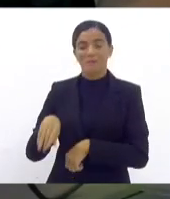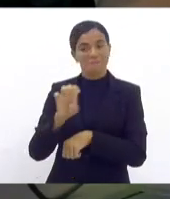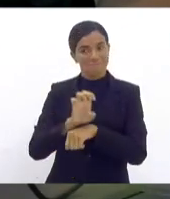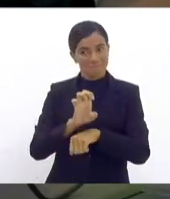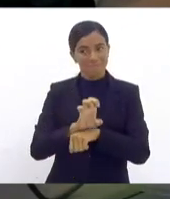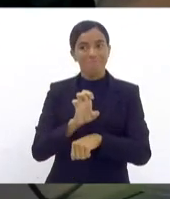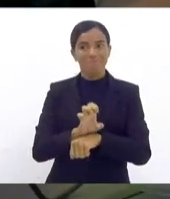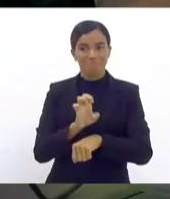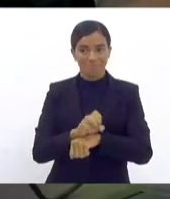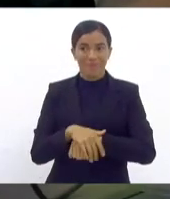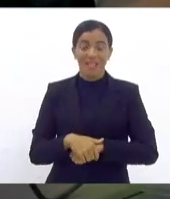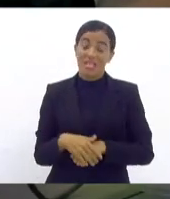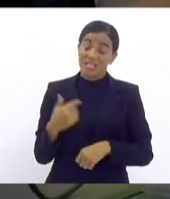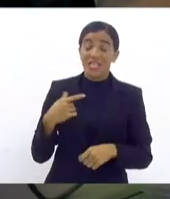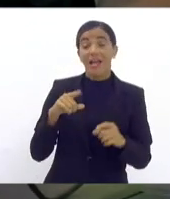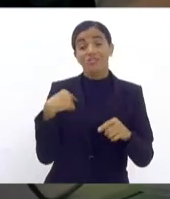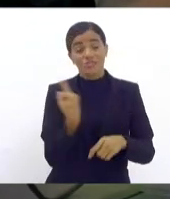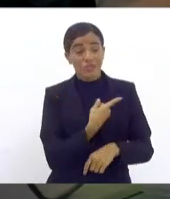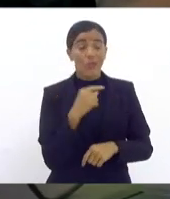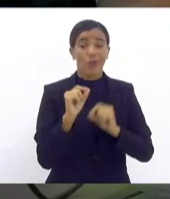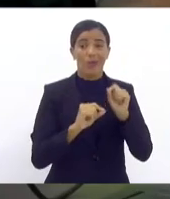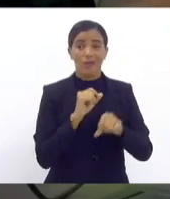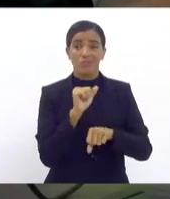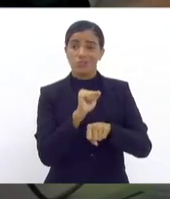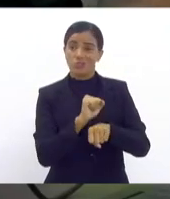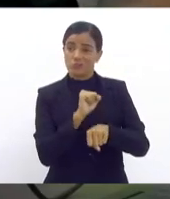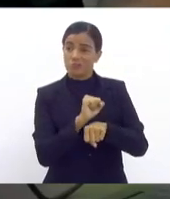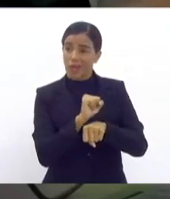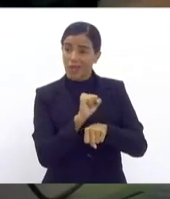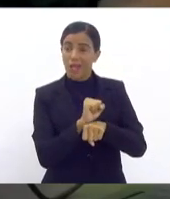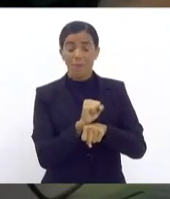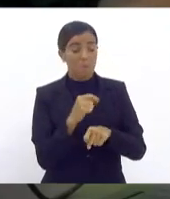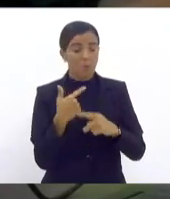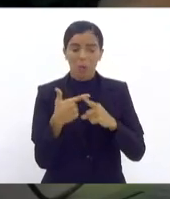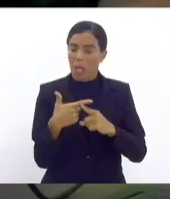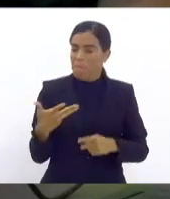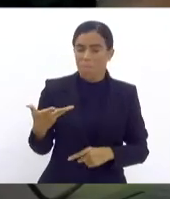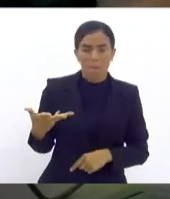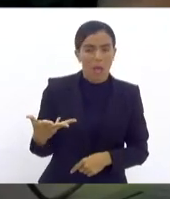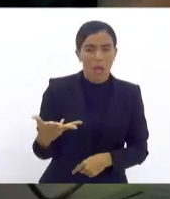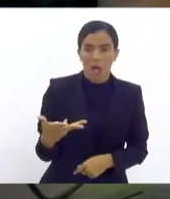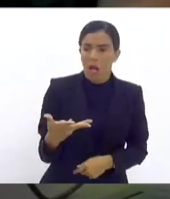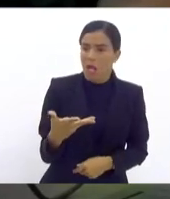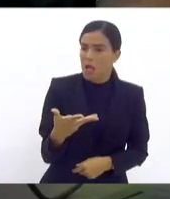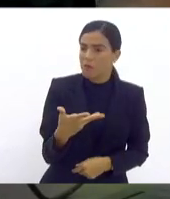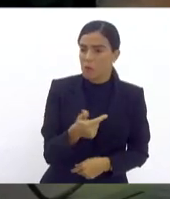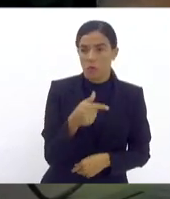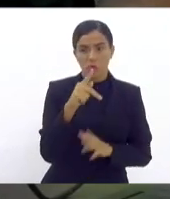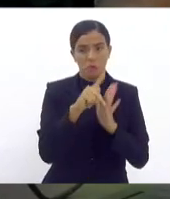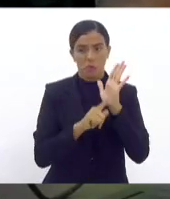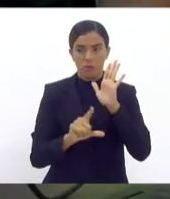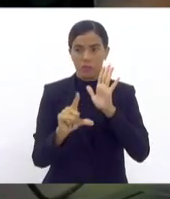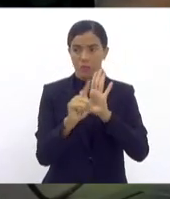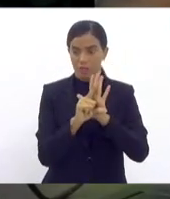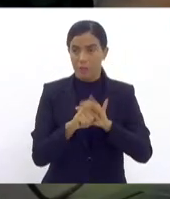de salvaguardar o projeto, que no mérito é fantástico, enfim, e